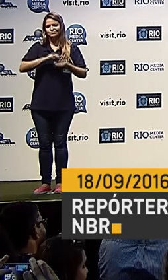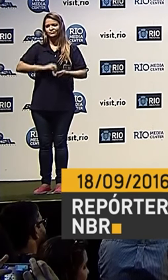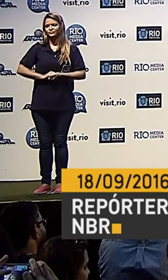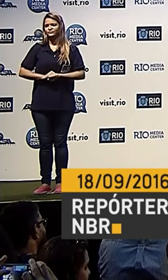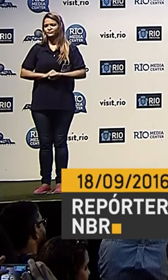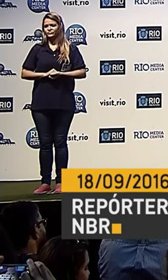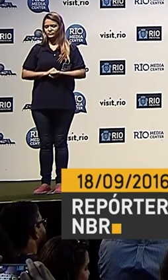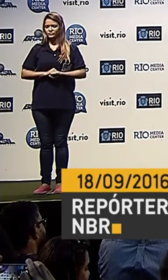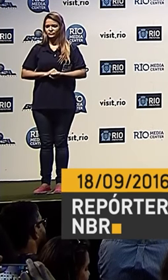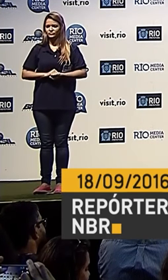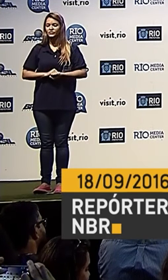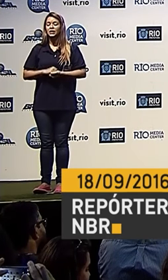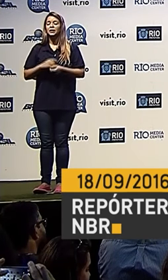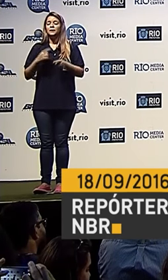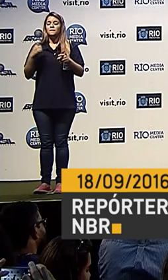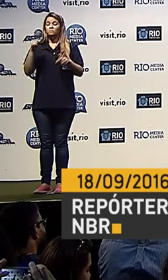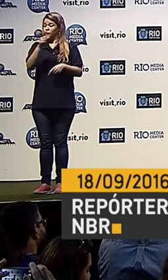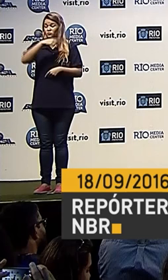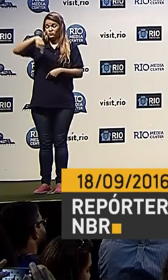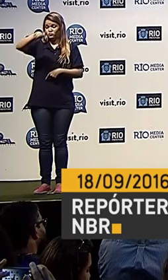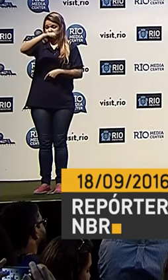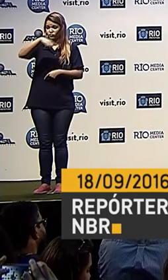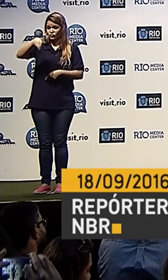verão pela